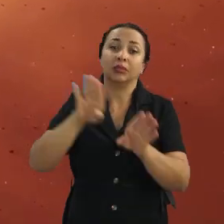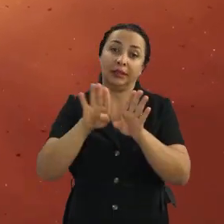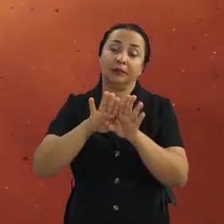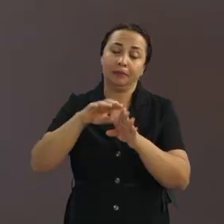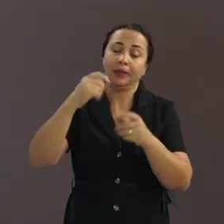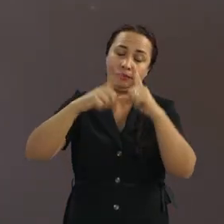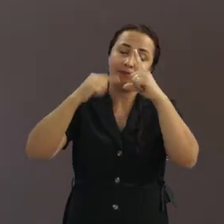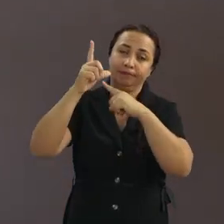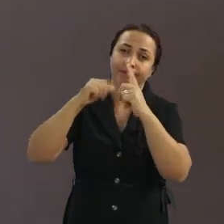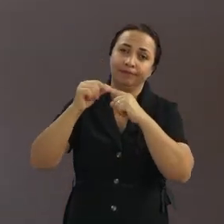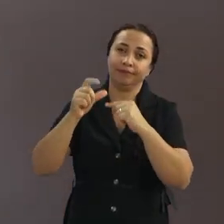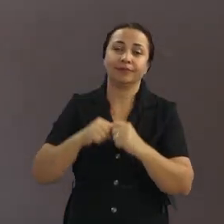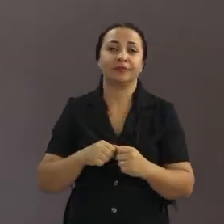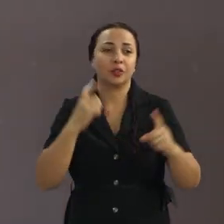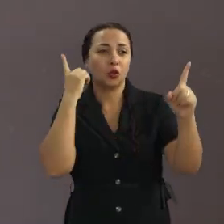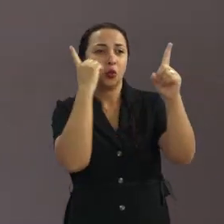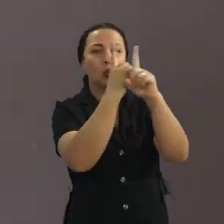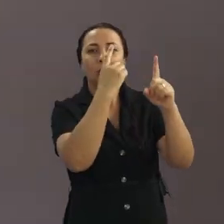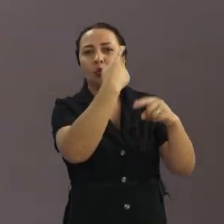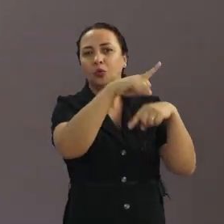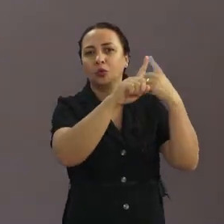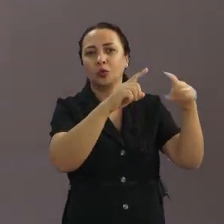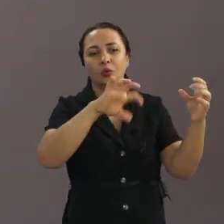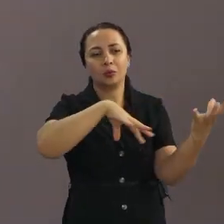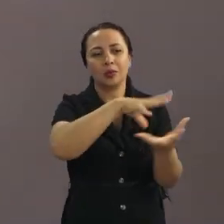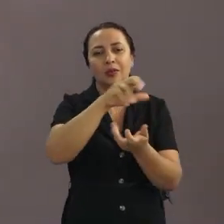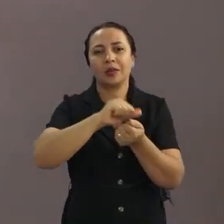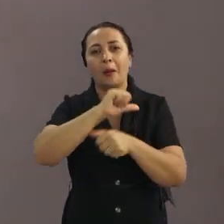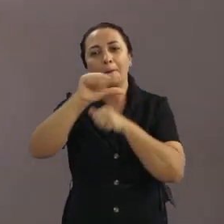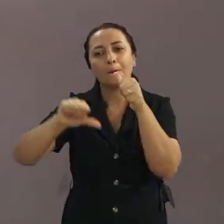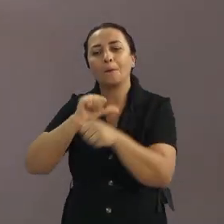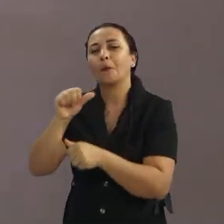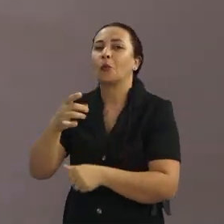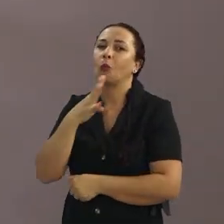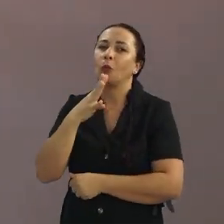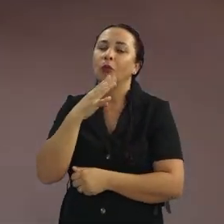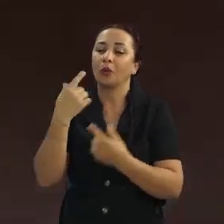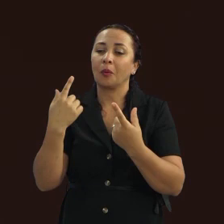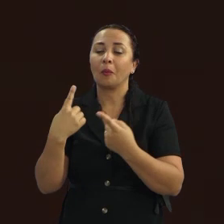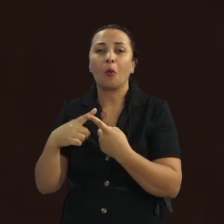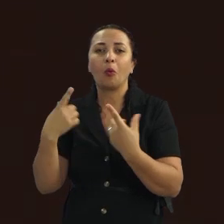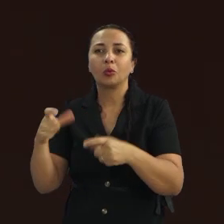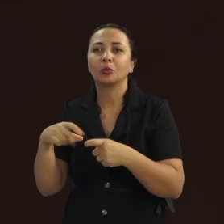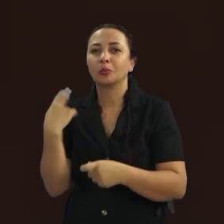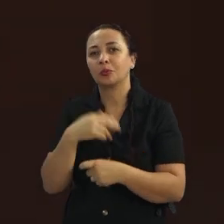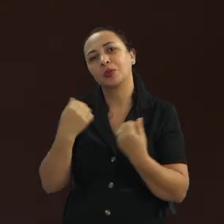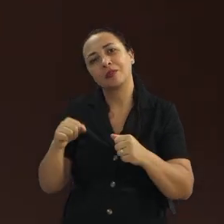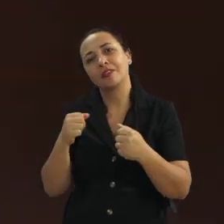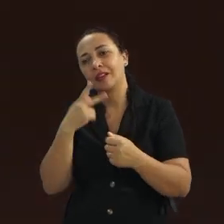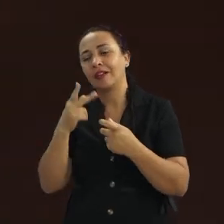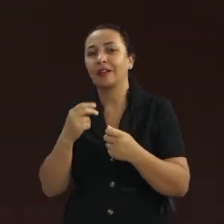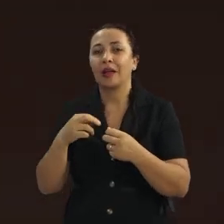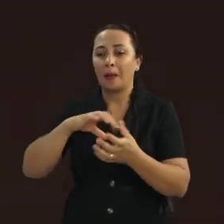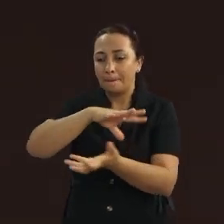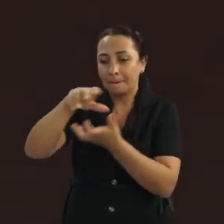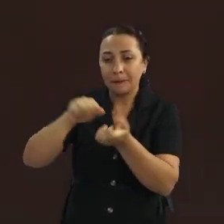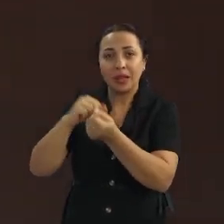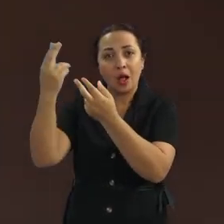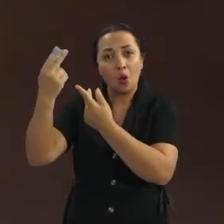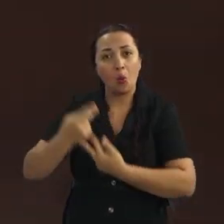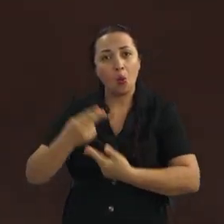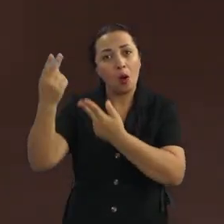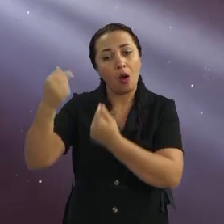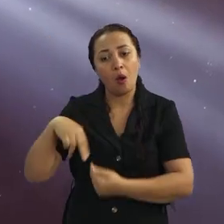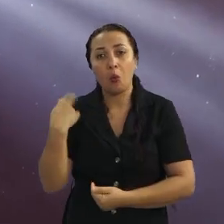então a descoberta desses planetas trouxe um novo momento dessa revolução do conhecimento aonde nós podemos dizer que planetas iguais